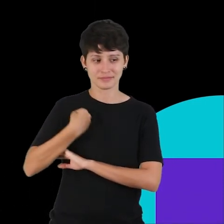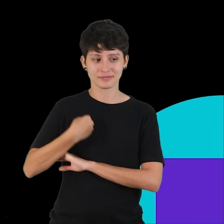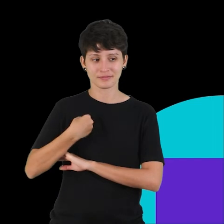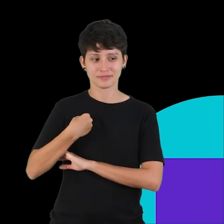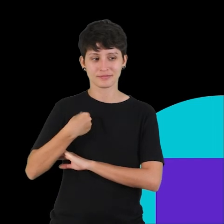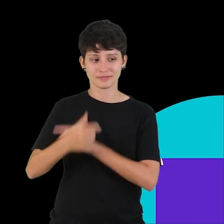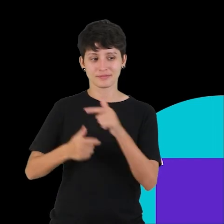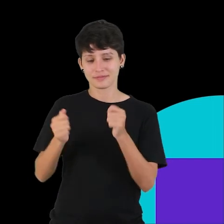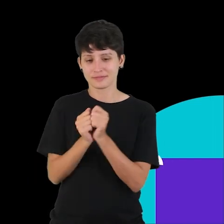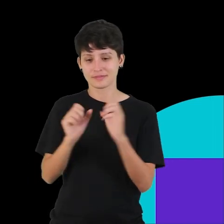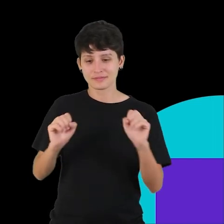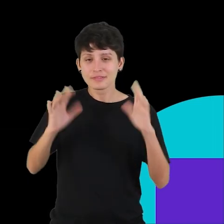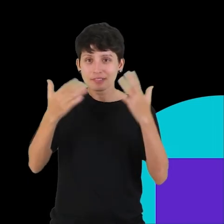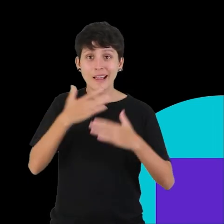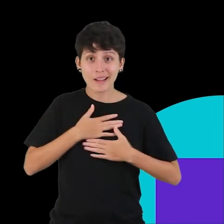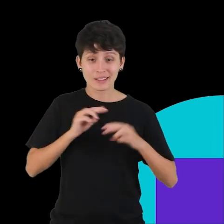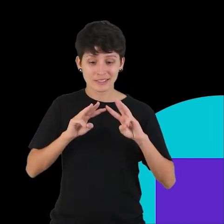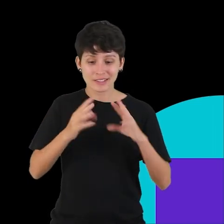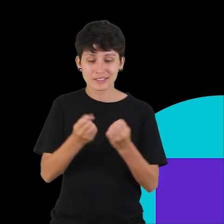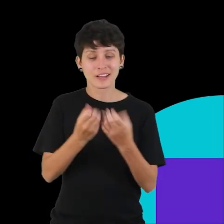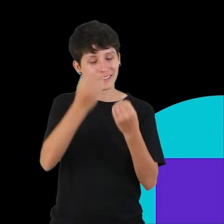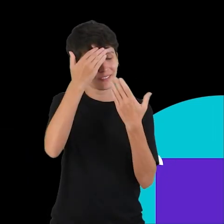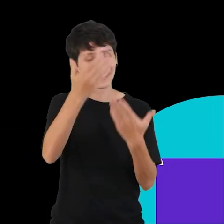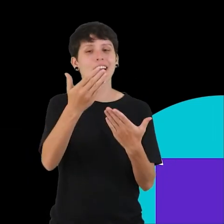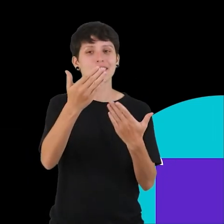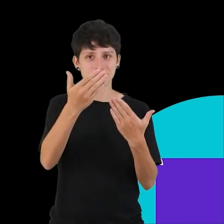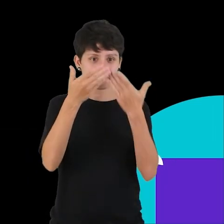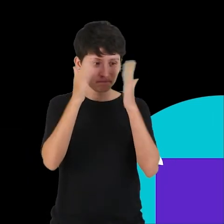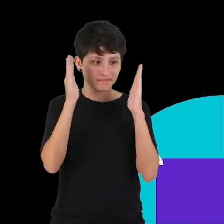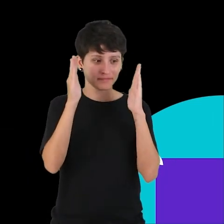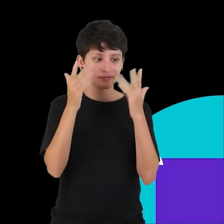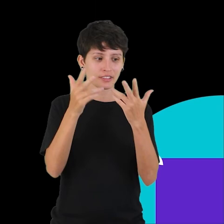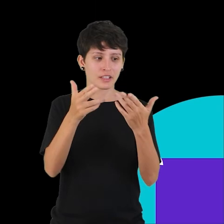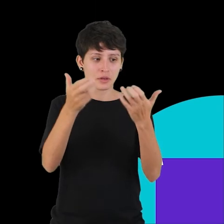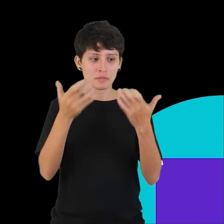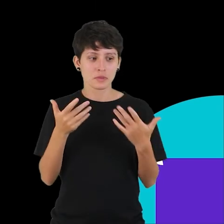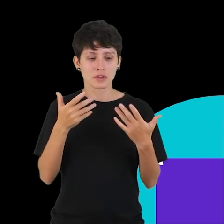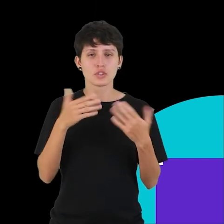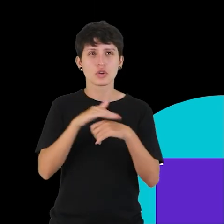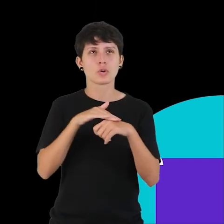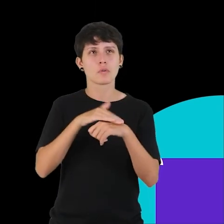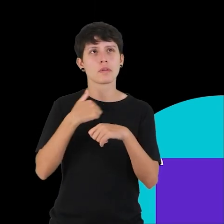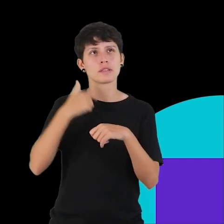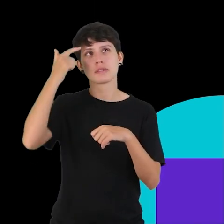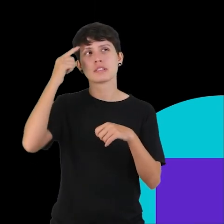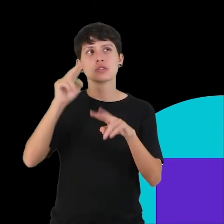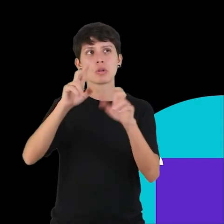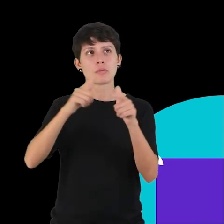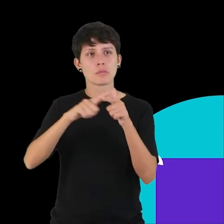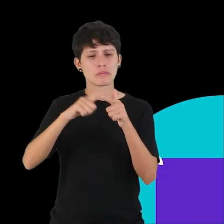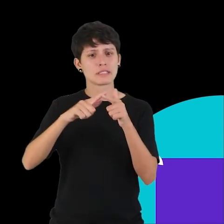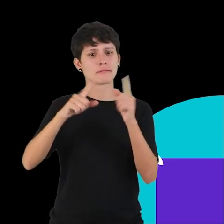está o que a gente pode mudar nos problemas sociais, como as coisas se relacionam. Então, como que é a relação da Keitiane com a Nestlé? Qual é a